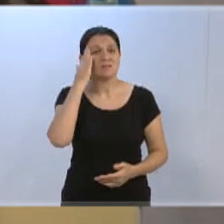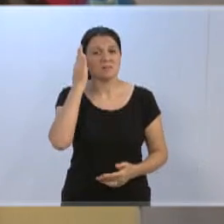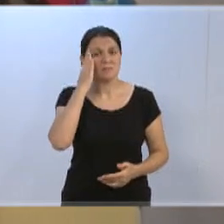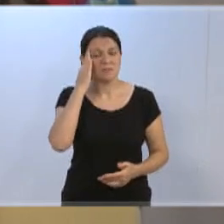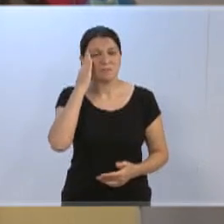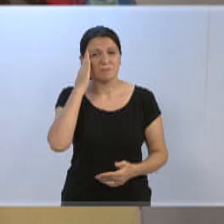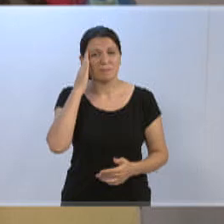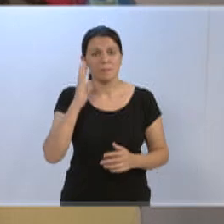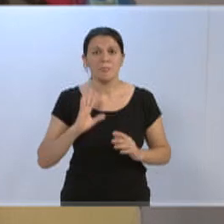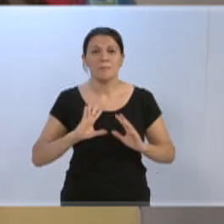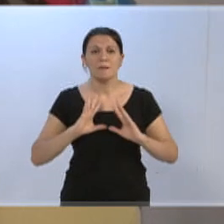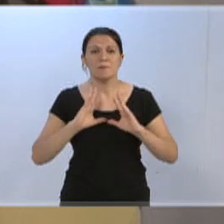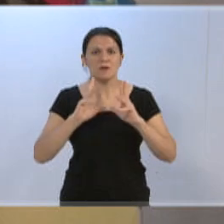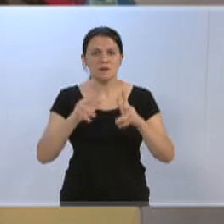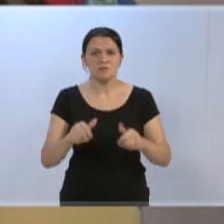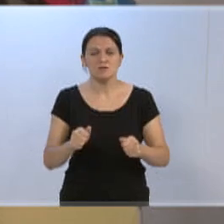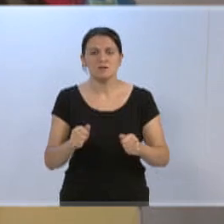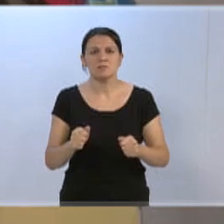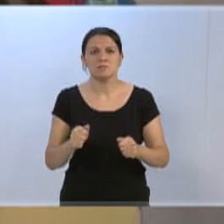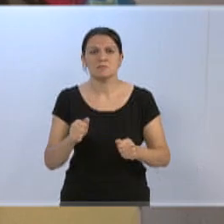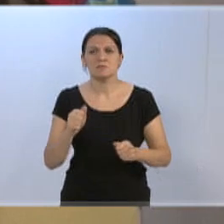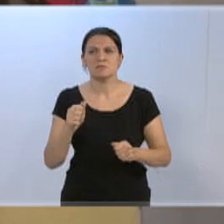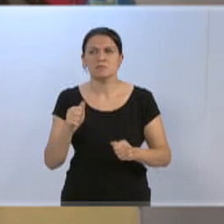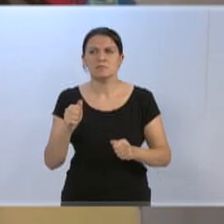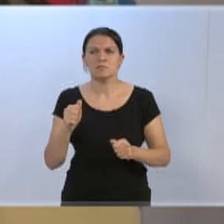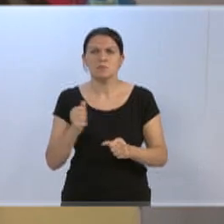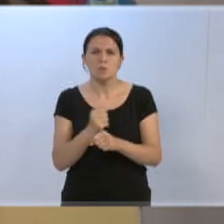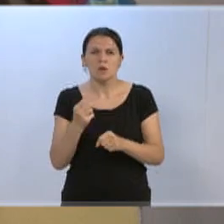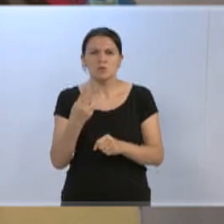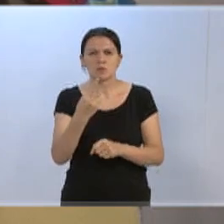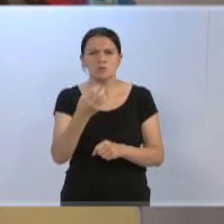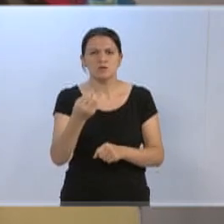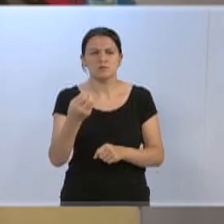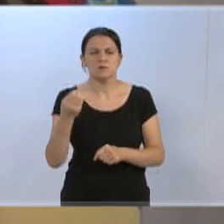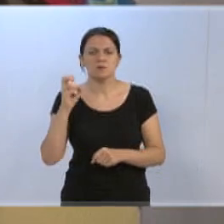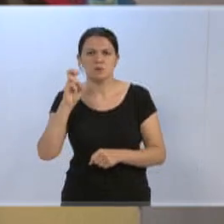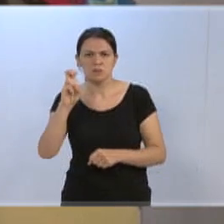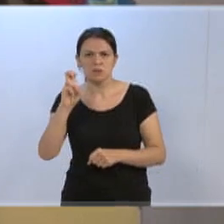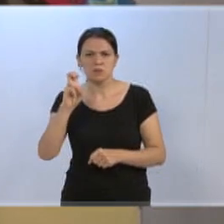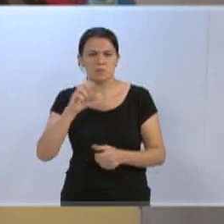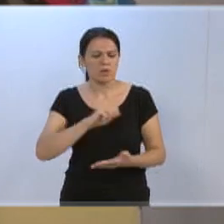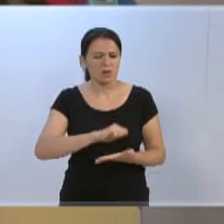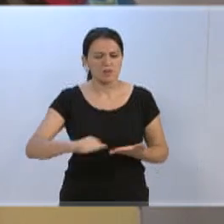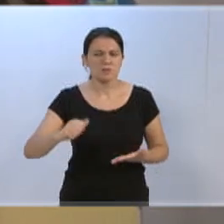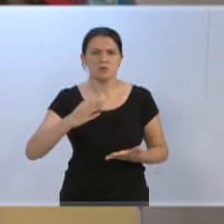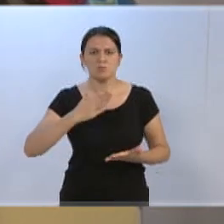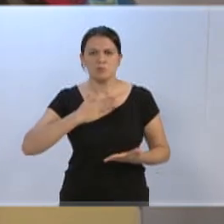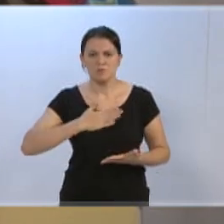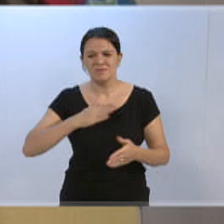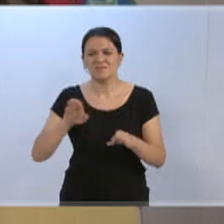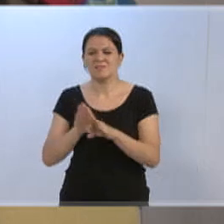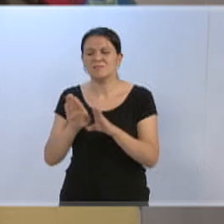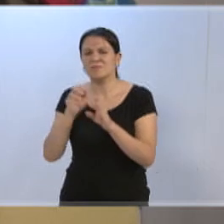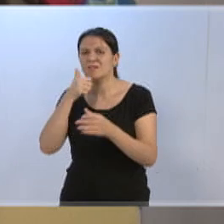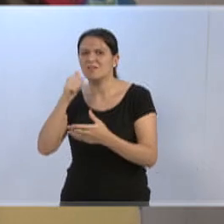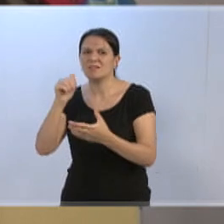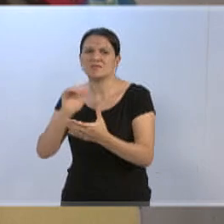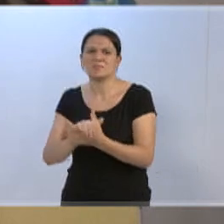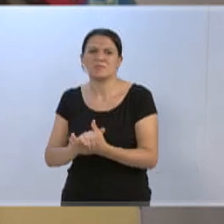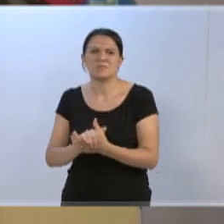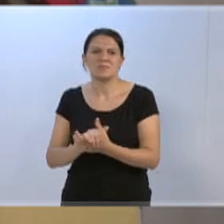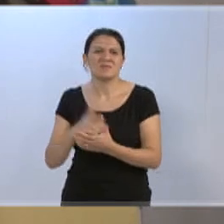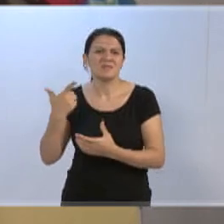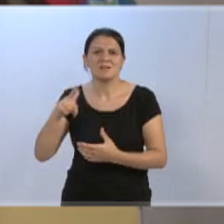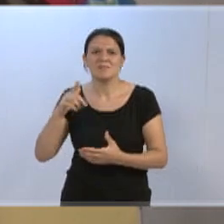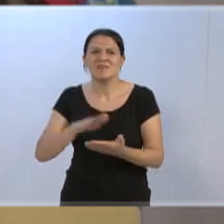encerrar, todos os meus bens desde 2005 que eu relatei aqui, eles estão assinados por mim e por ela. Não existe nenhum filho fora